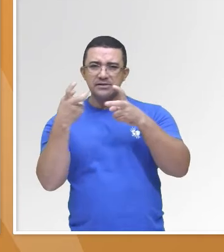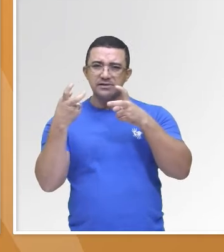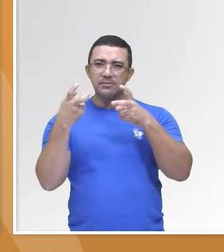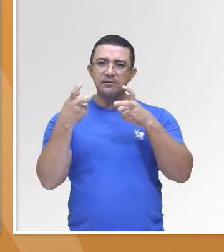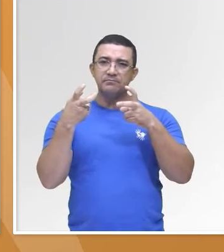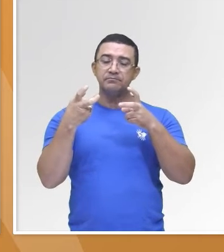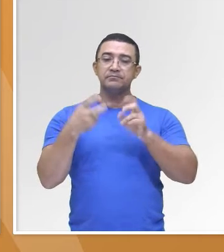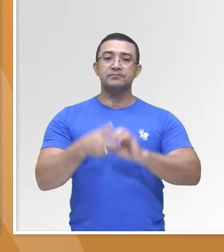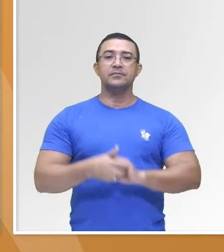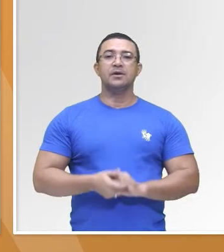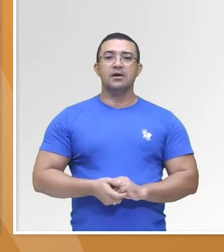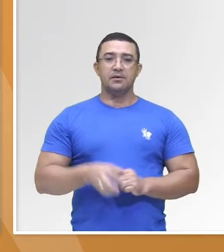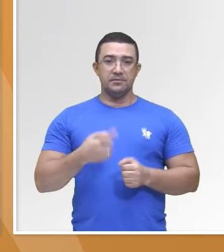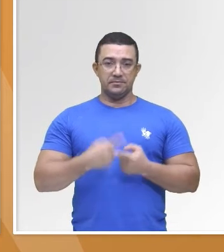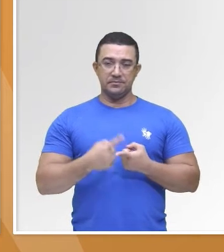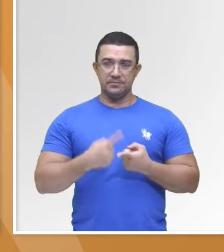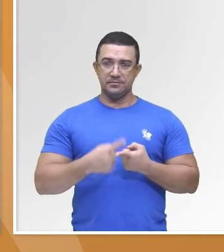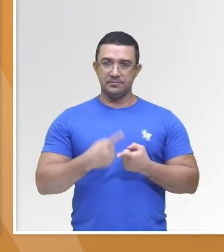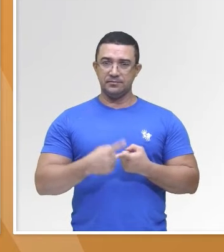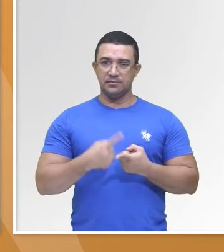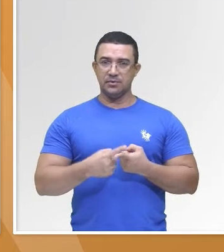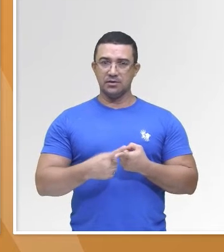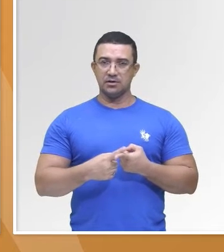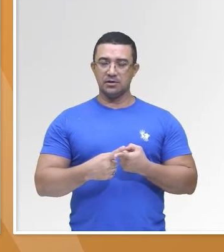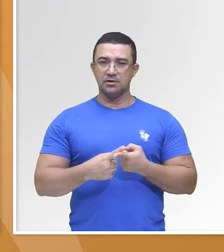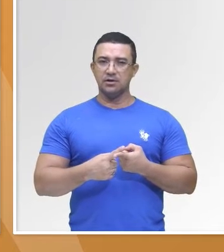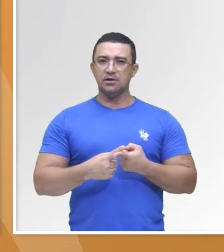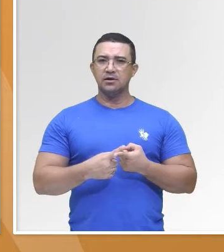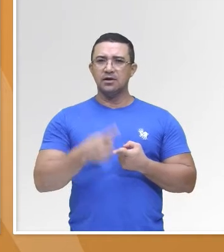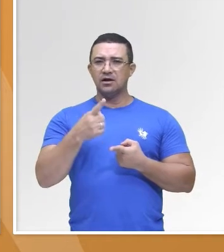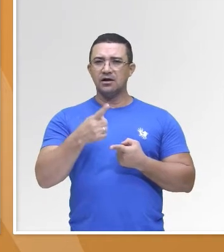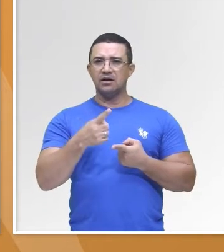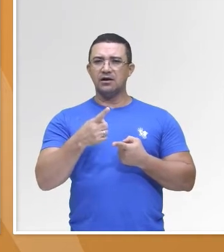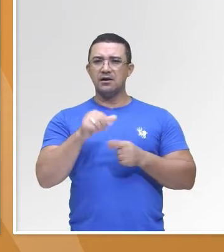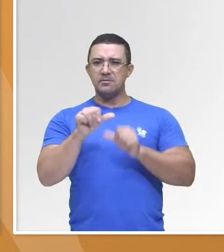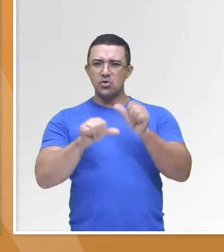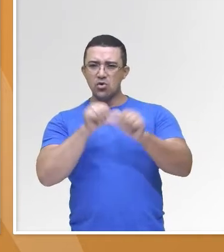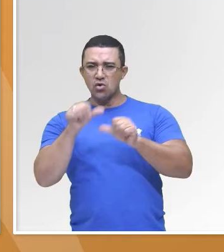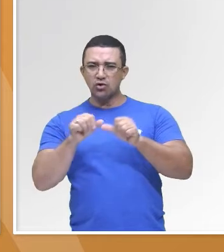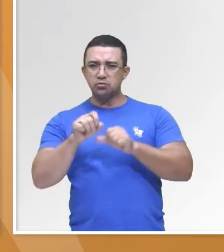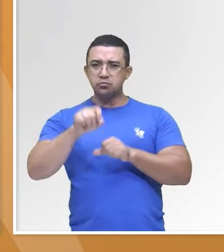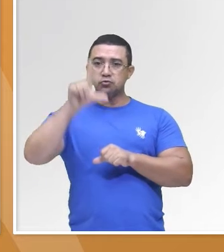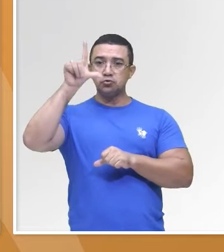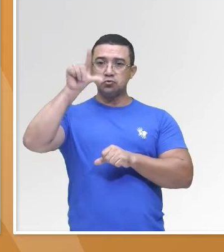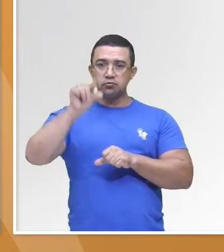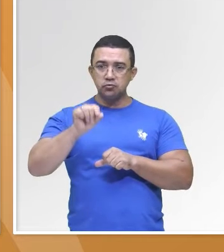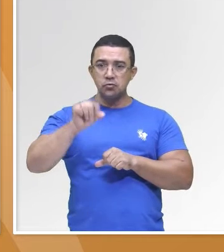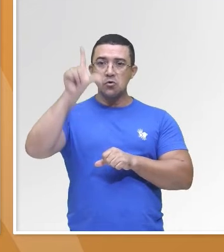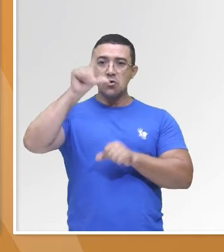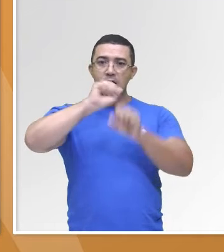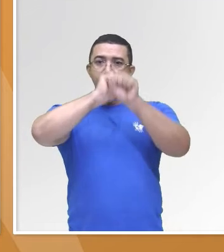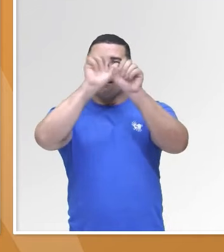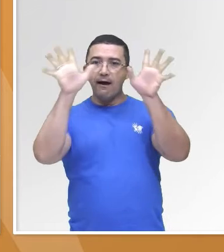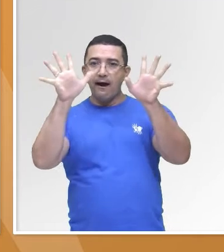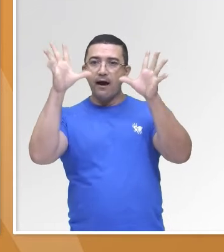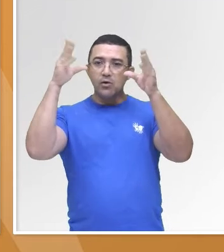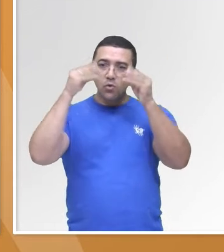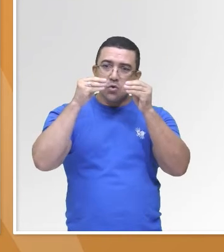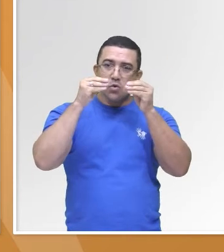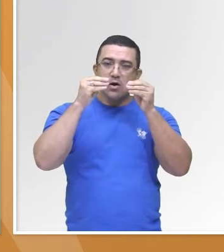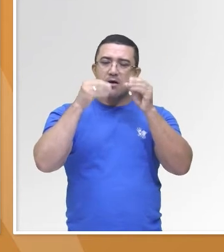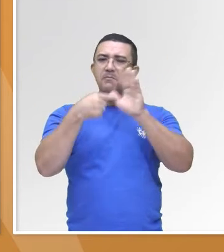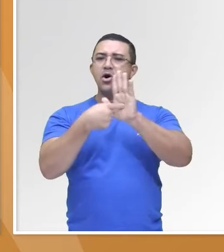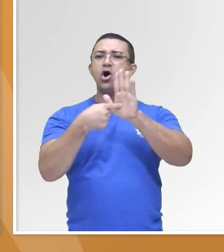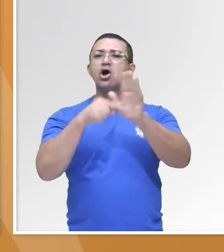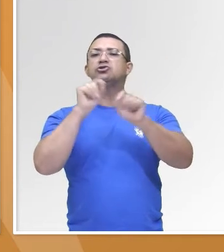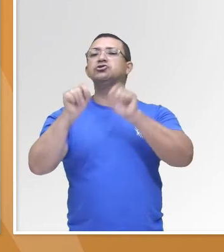observar. Por quê? Porque a tonalidade, né, desde ali do rosa mais claro até o roxo mais escuro, vai